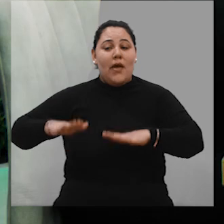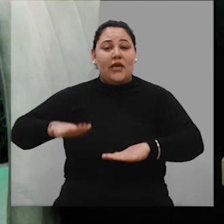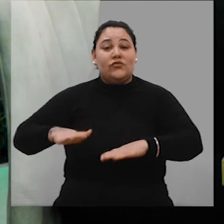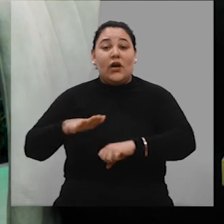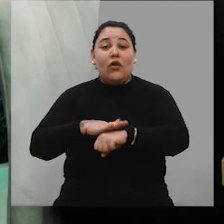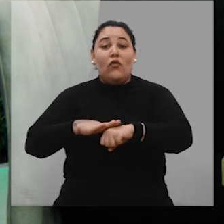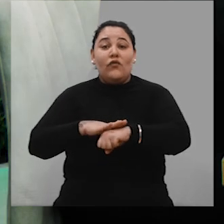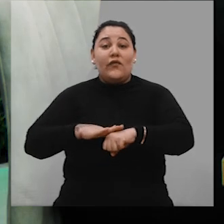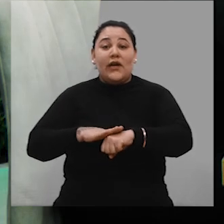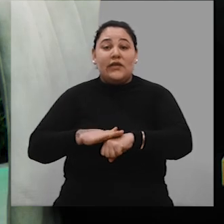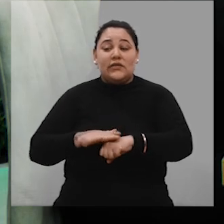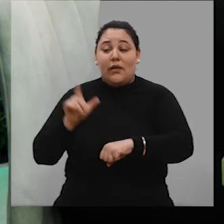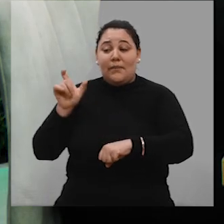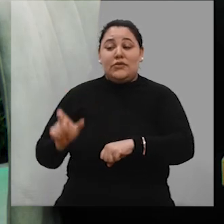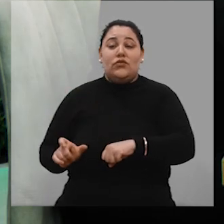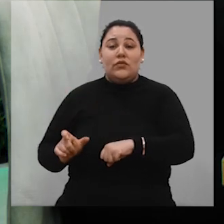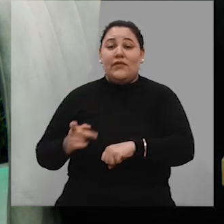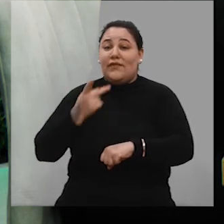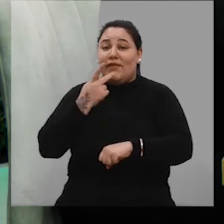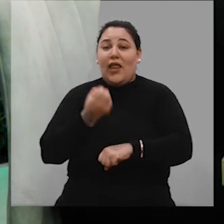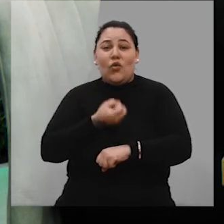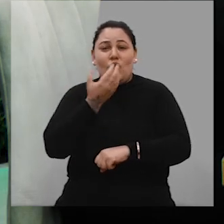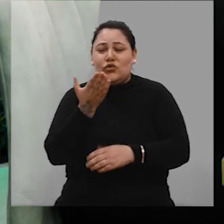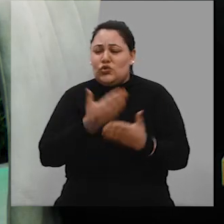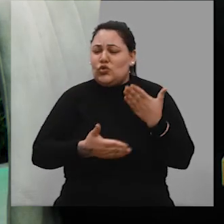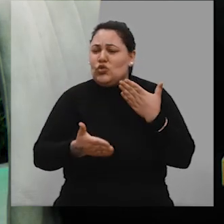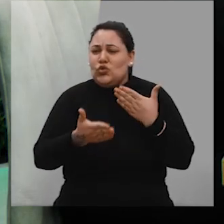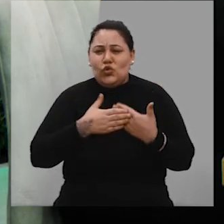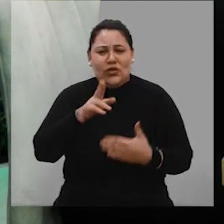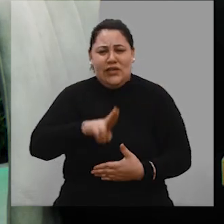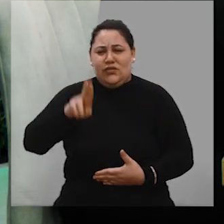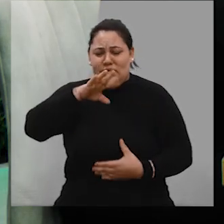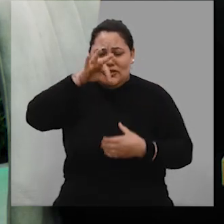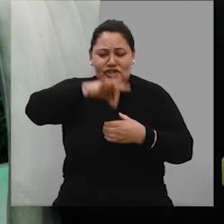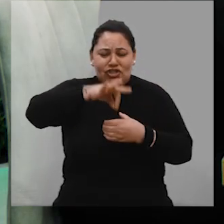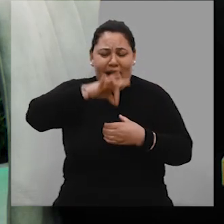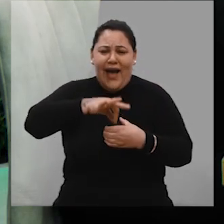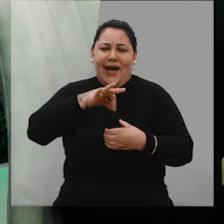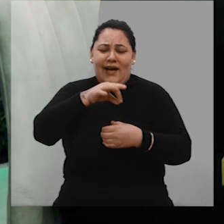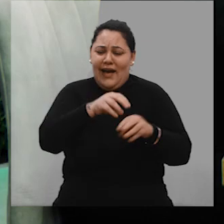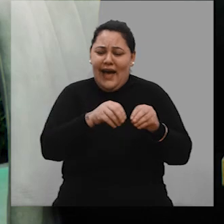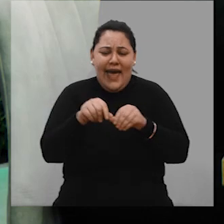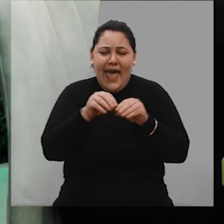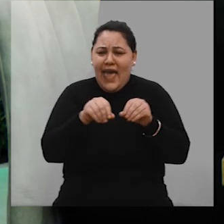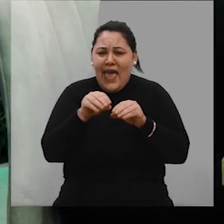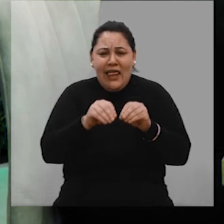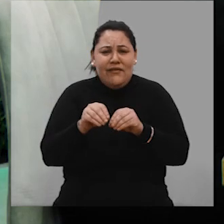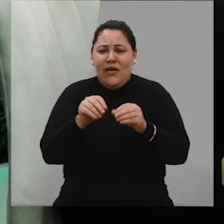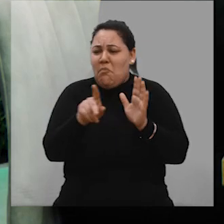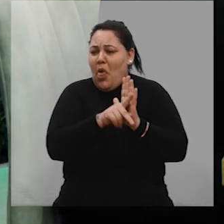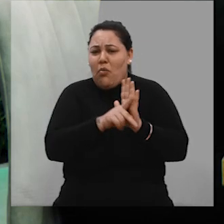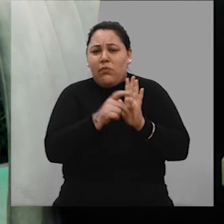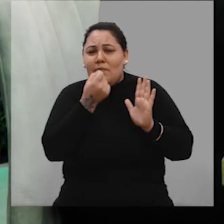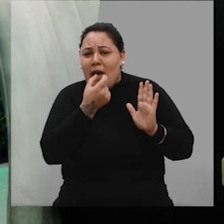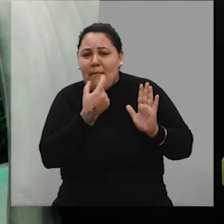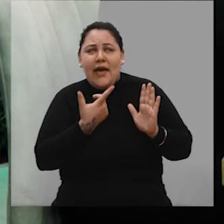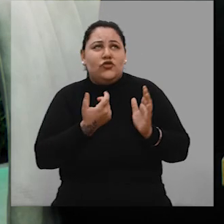paciente, dizendo tudo que ele costuma tomar, chás, ervas, próprio